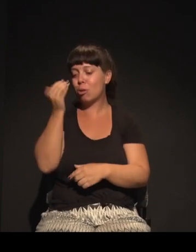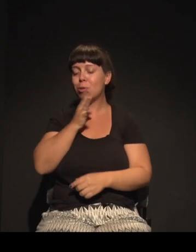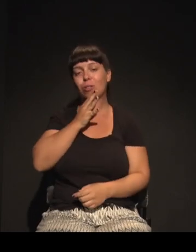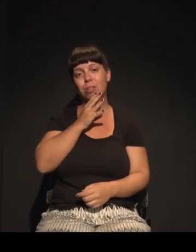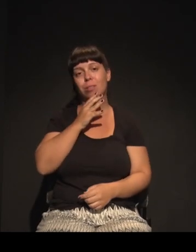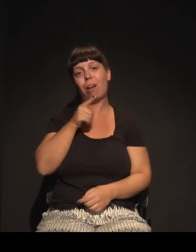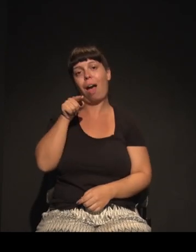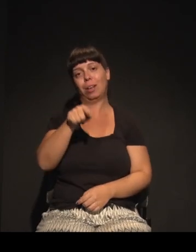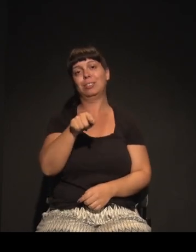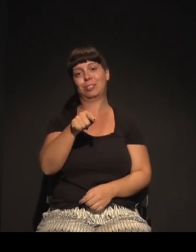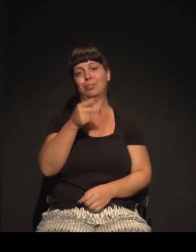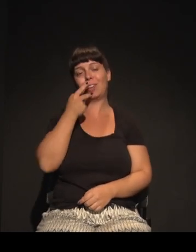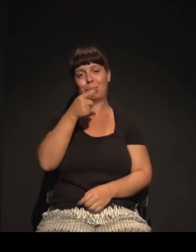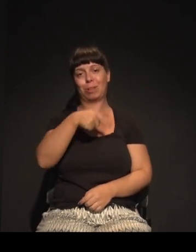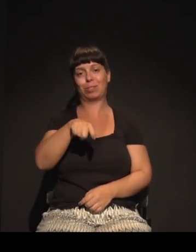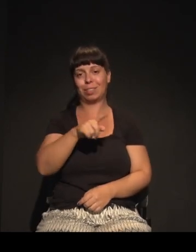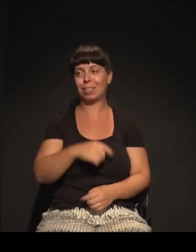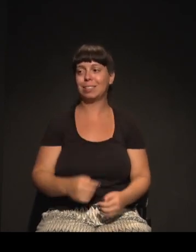bom